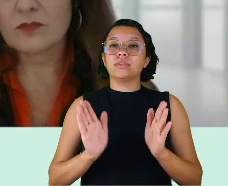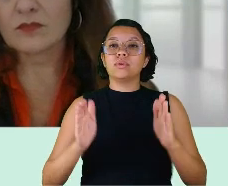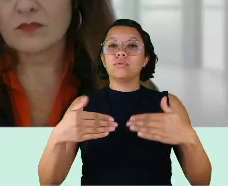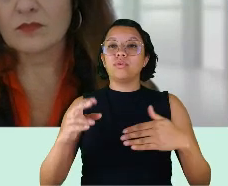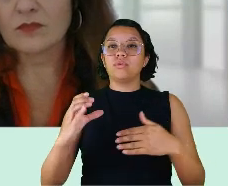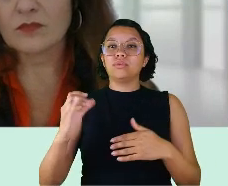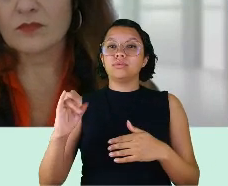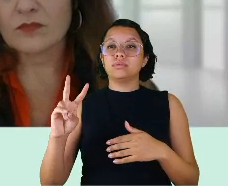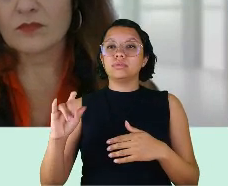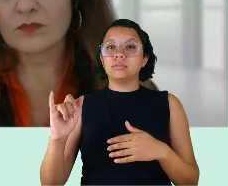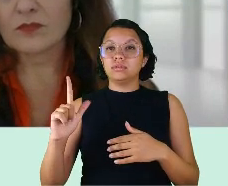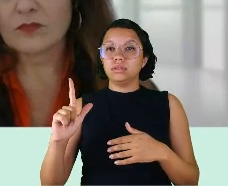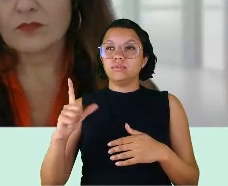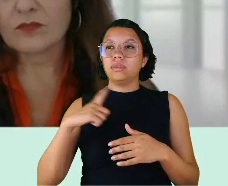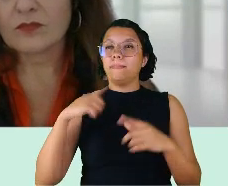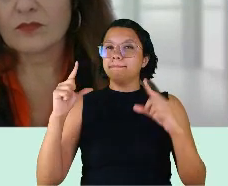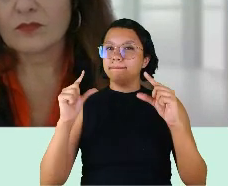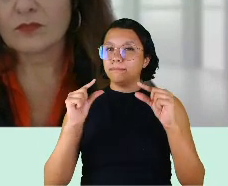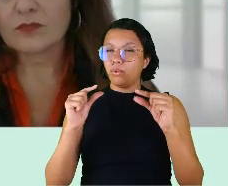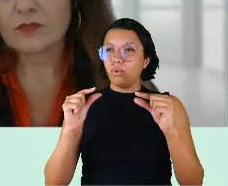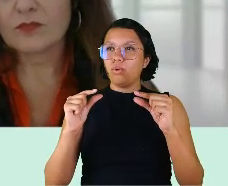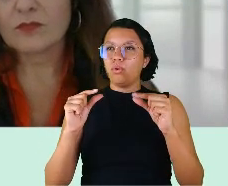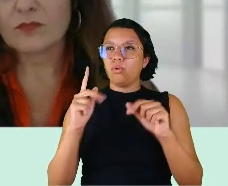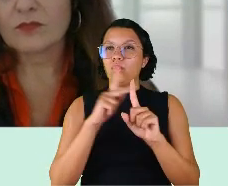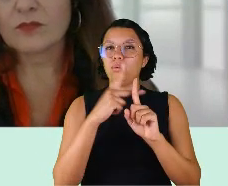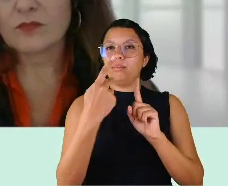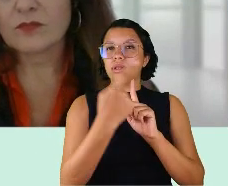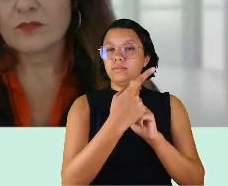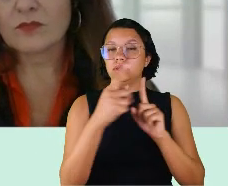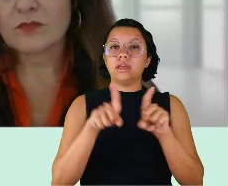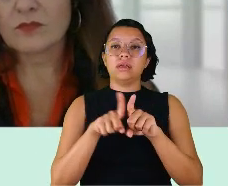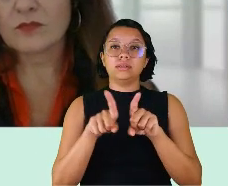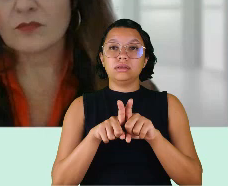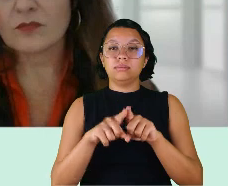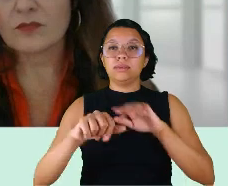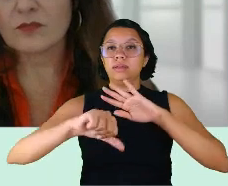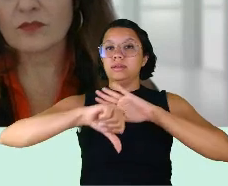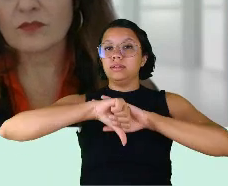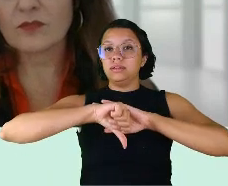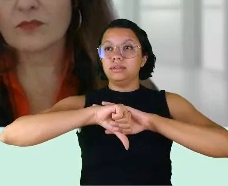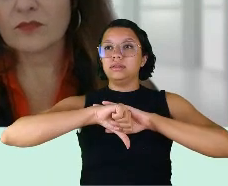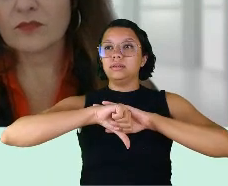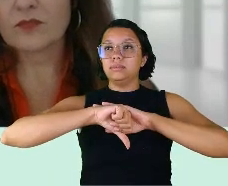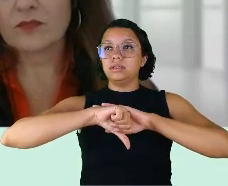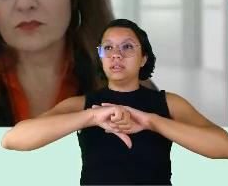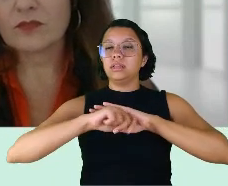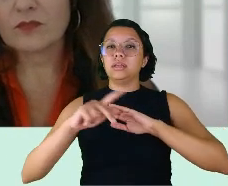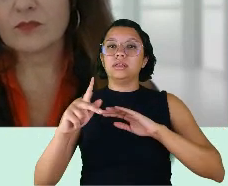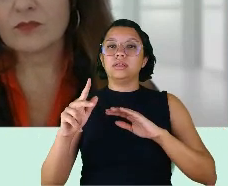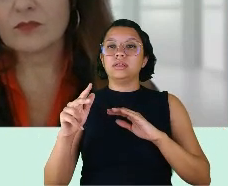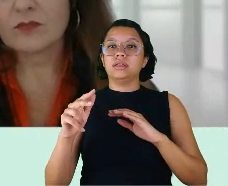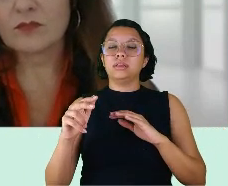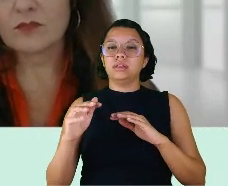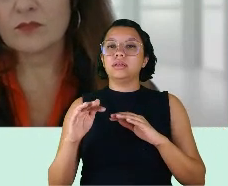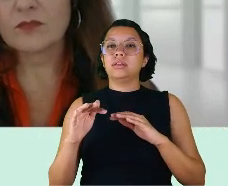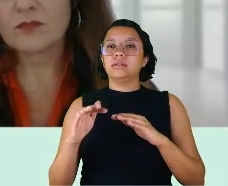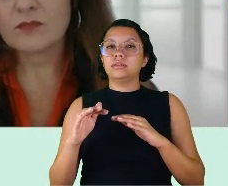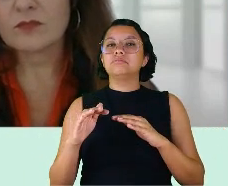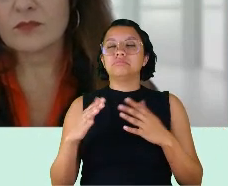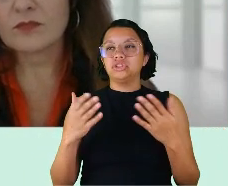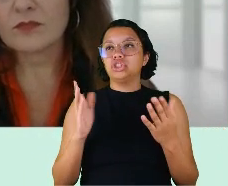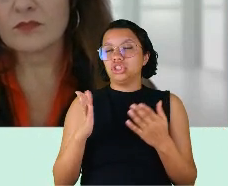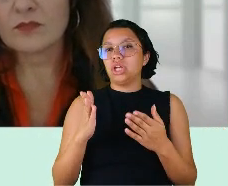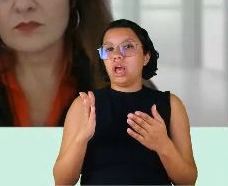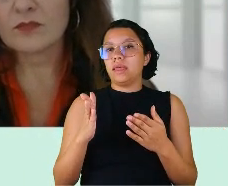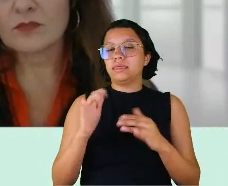Fórum Civil ainda tem um pouquíssimo, o previdenciário também, o criminal está em franca